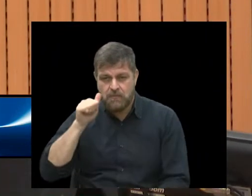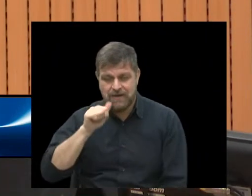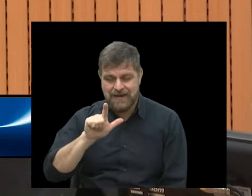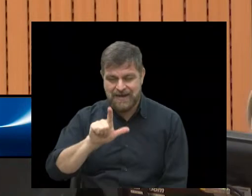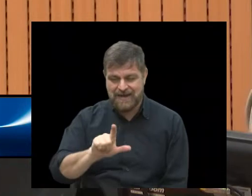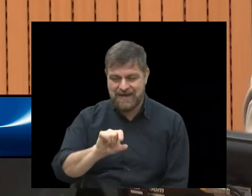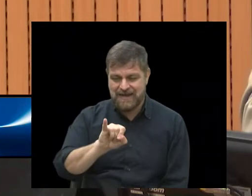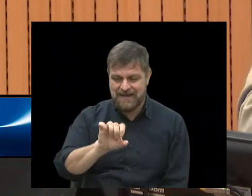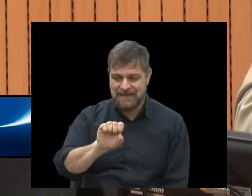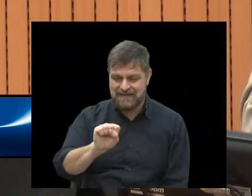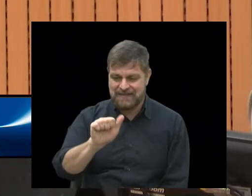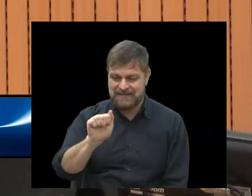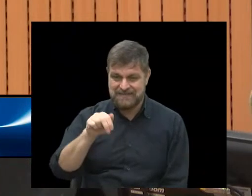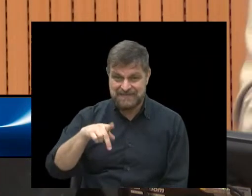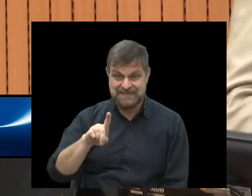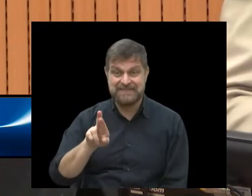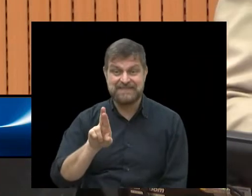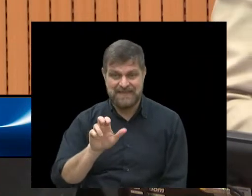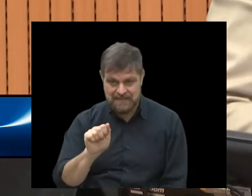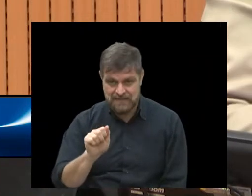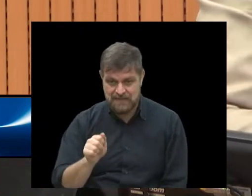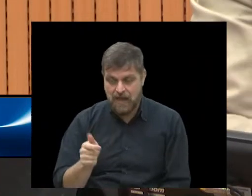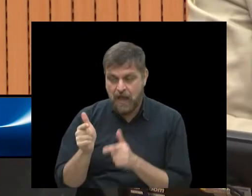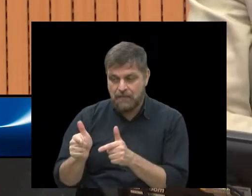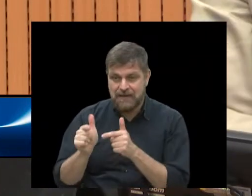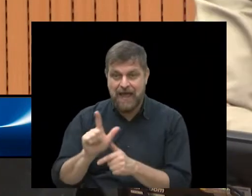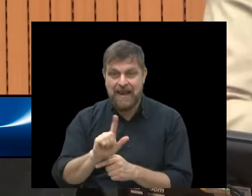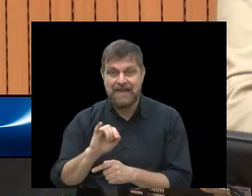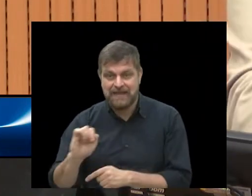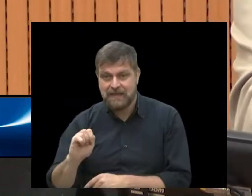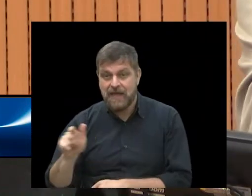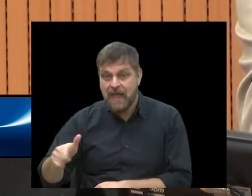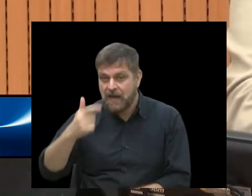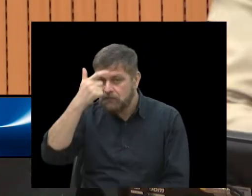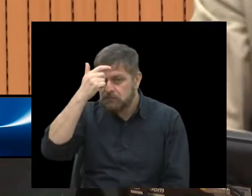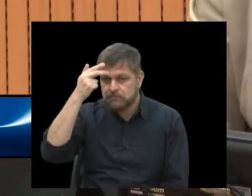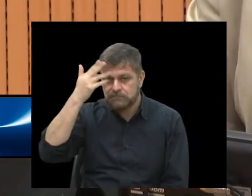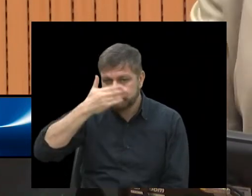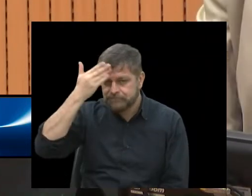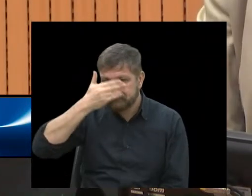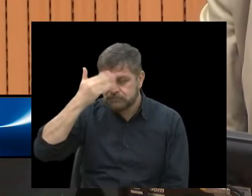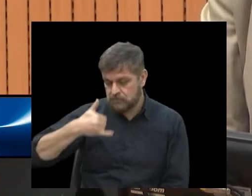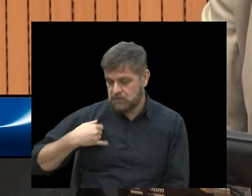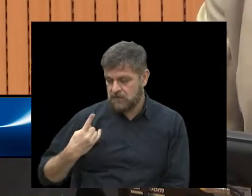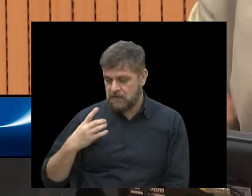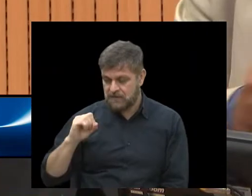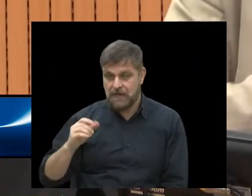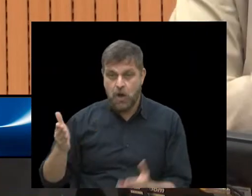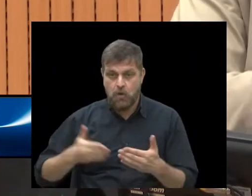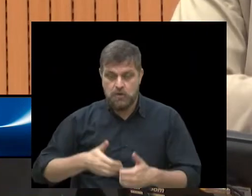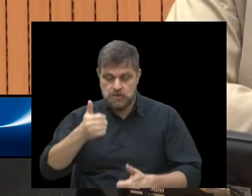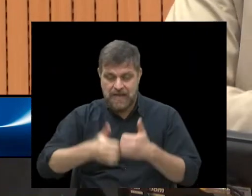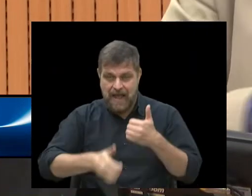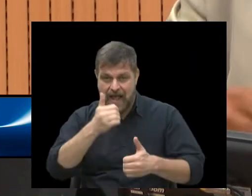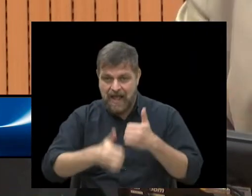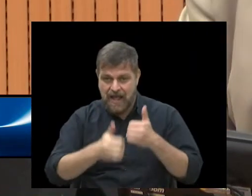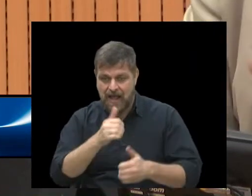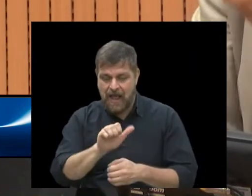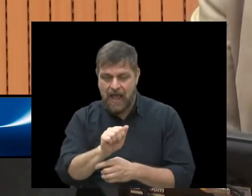Velani, Lili, como é conhecida. Lisandra perdeu a visão aos 10 anos e hoje é atleta da APA,